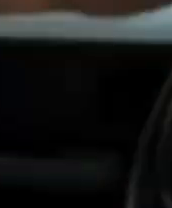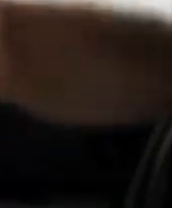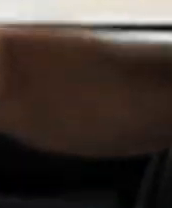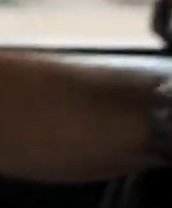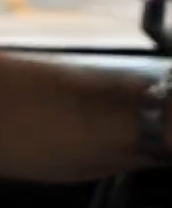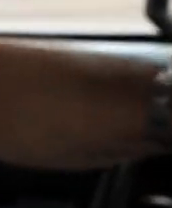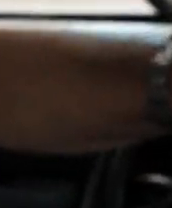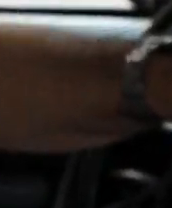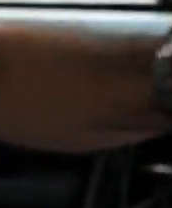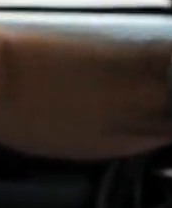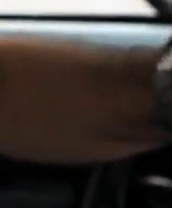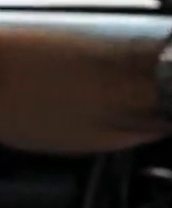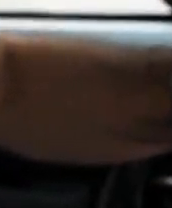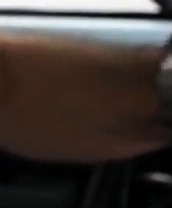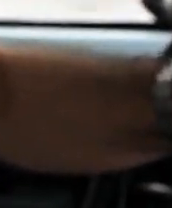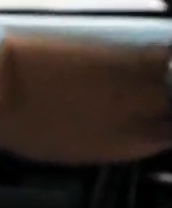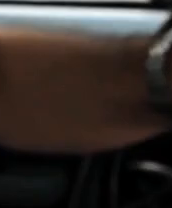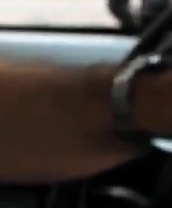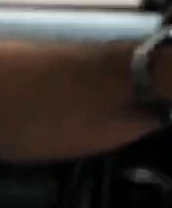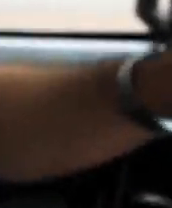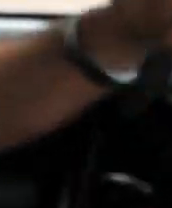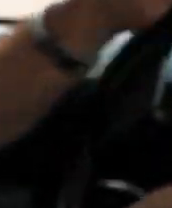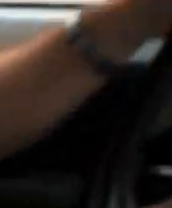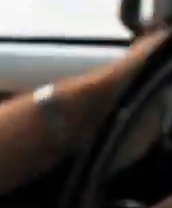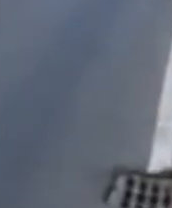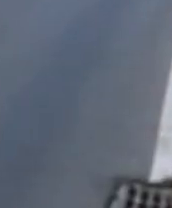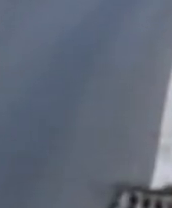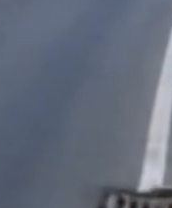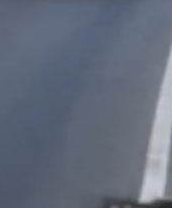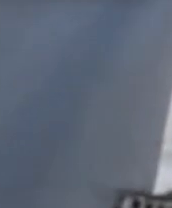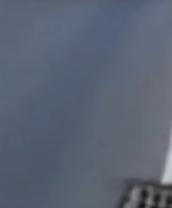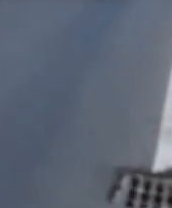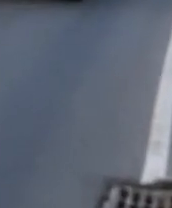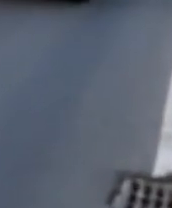e viva com aventura.